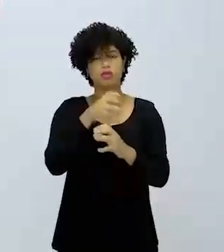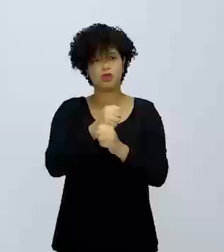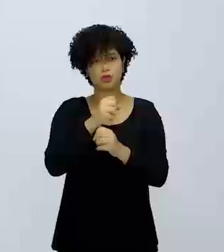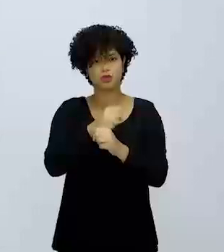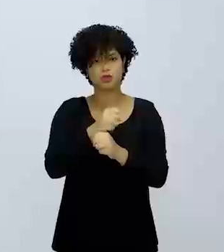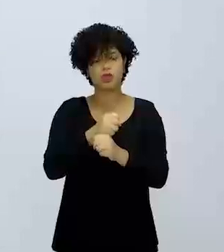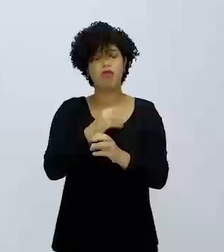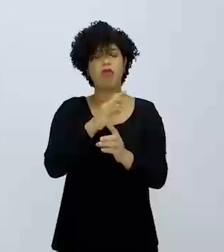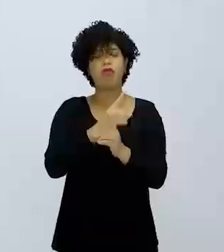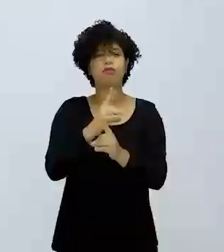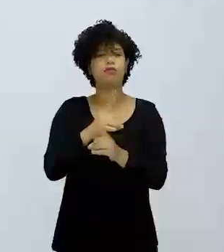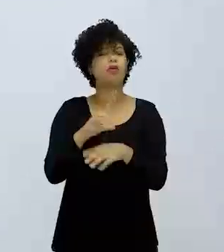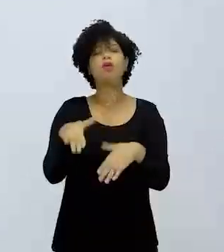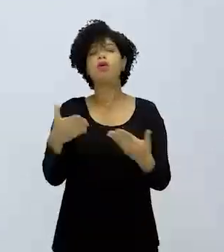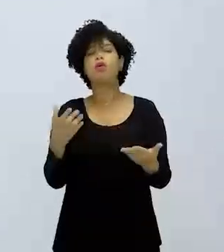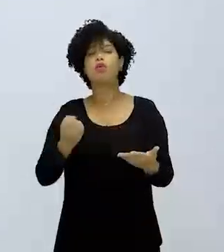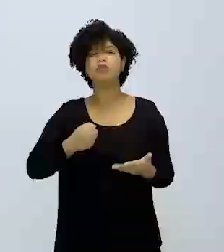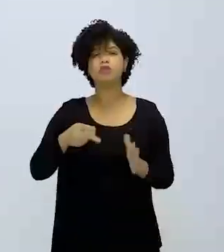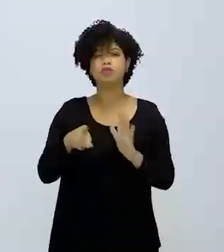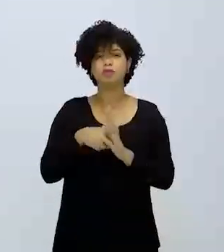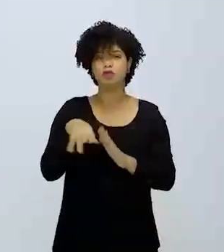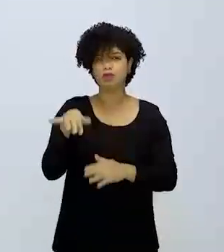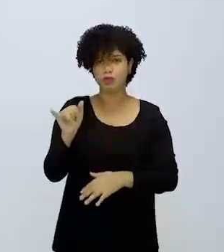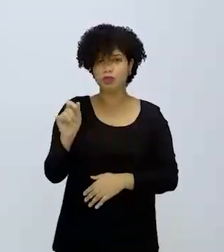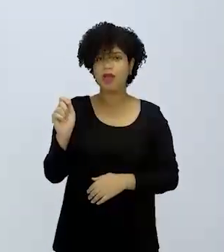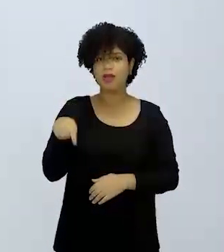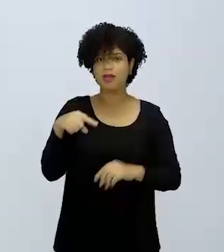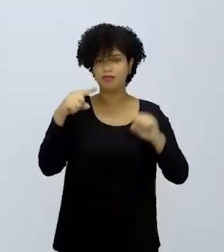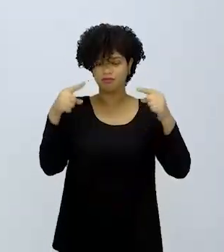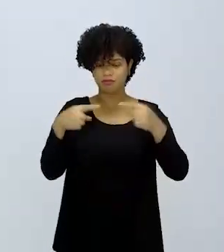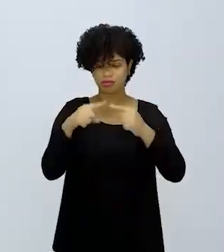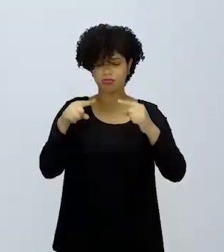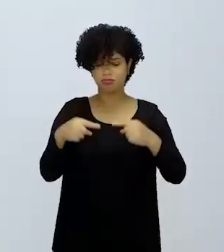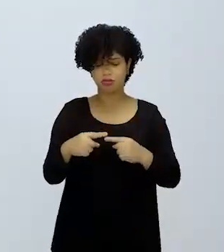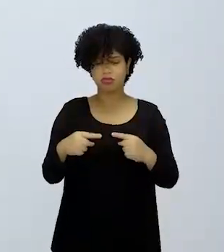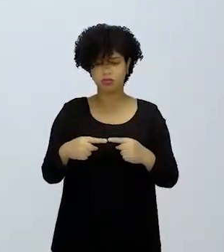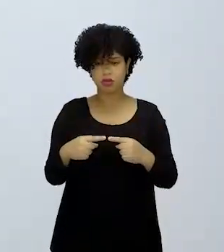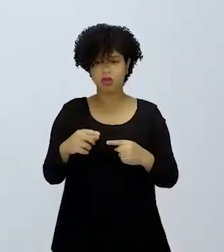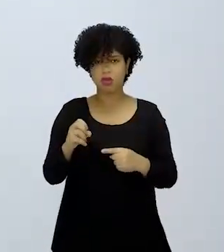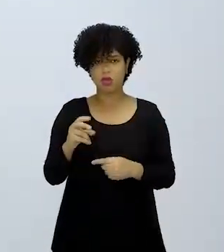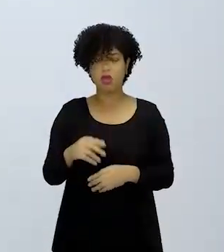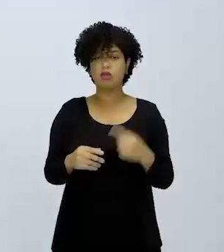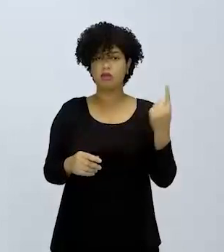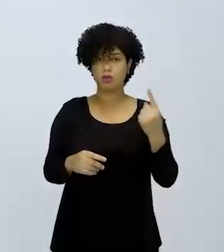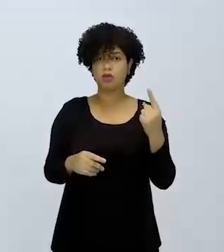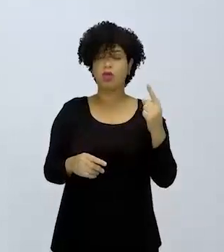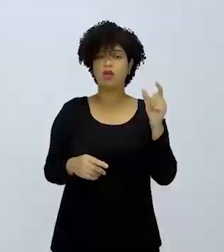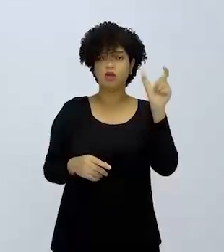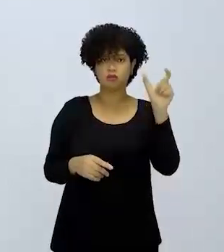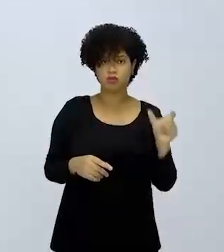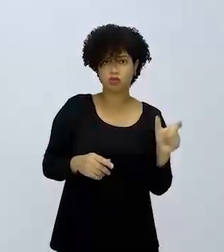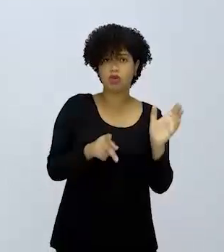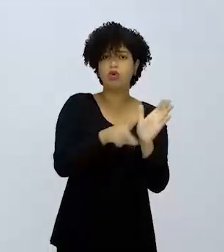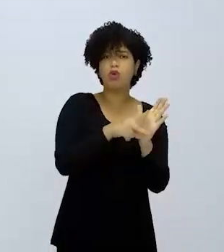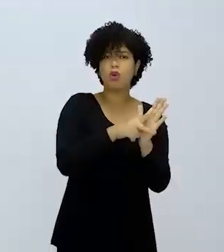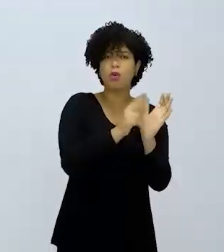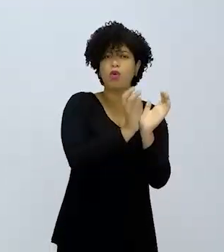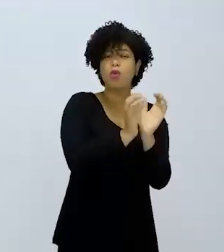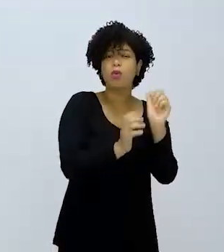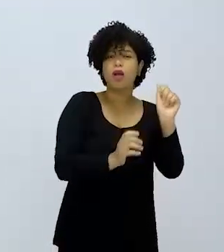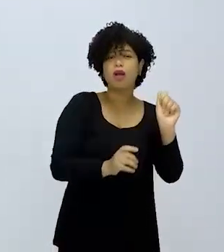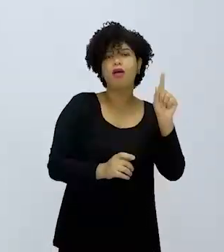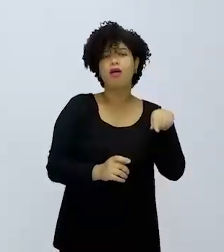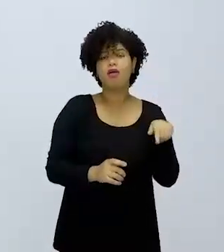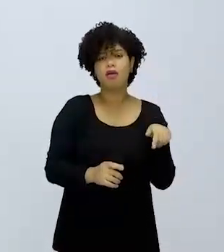e descobrir o valor do y, para poder fazer as ligações. Tudo bem o que é relação? Primeiro conjunto é o x, o segundo conjunto é o y, a resposta da